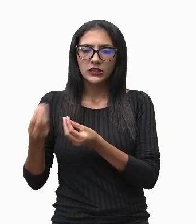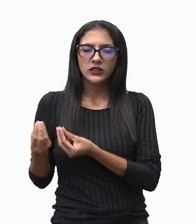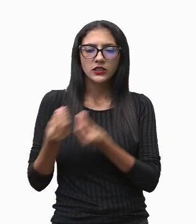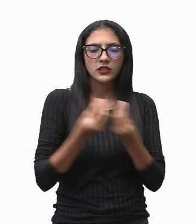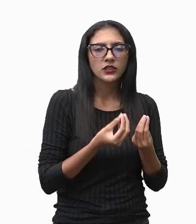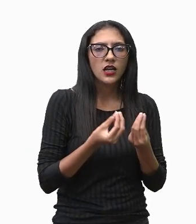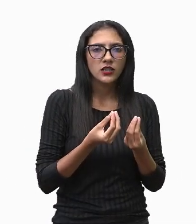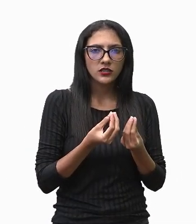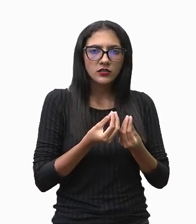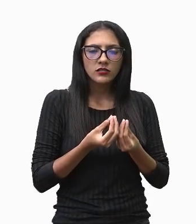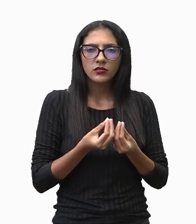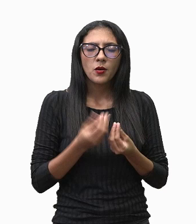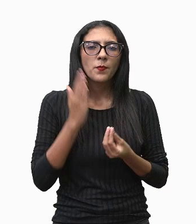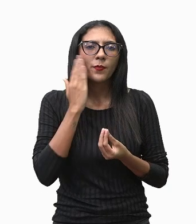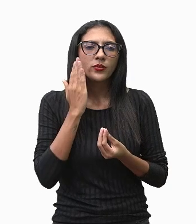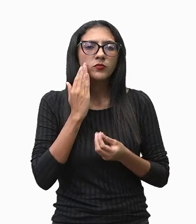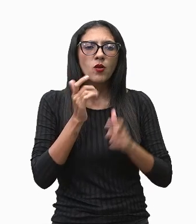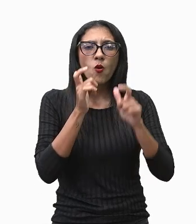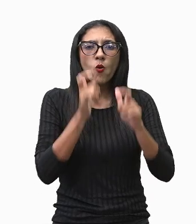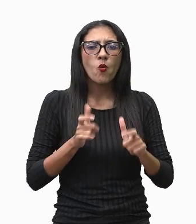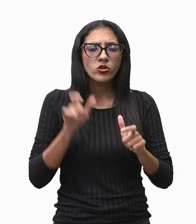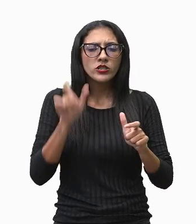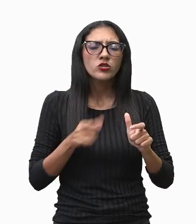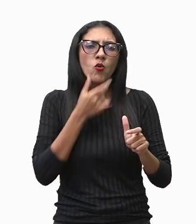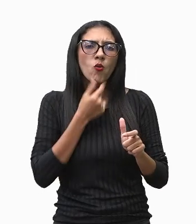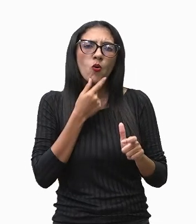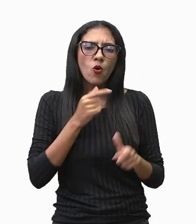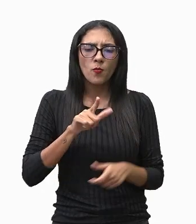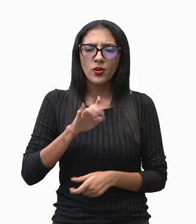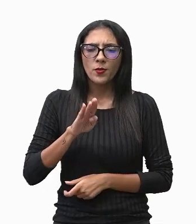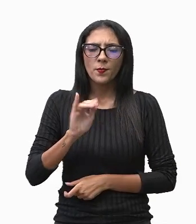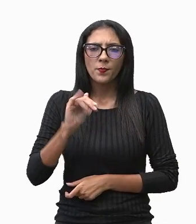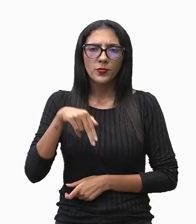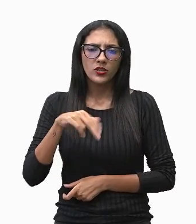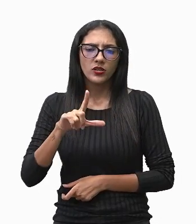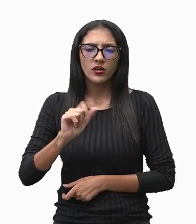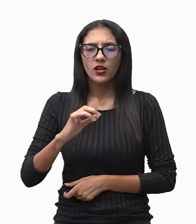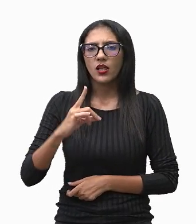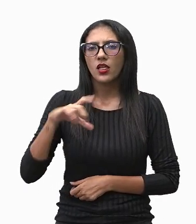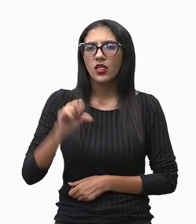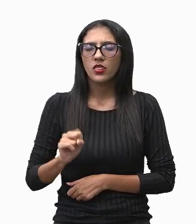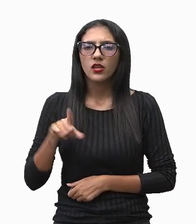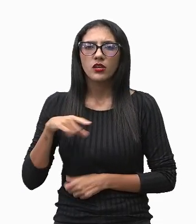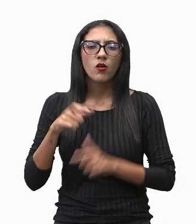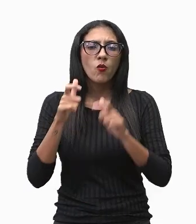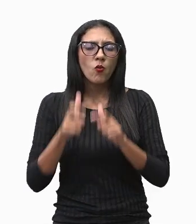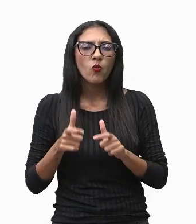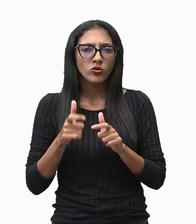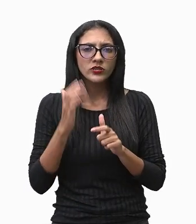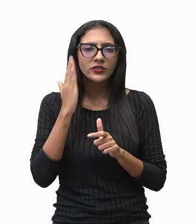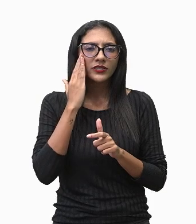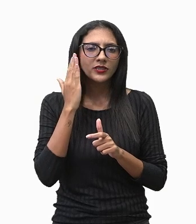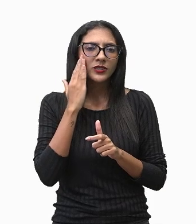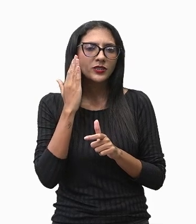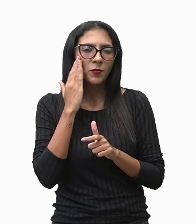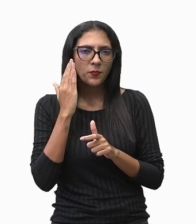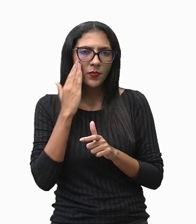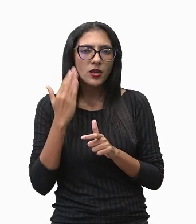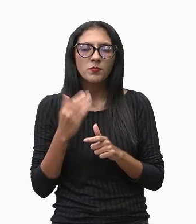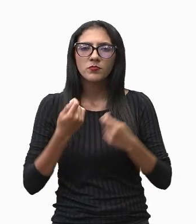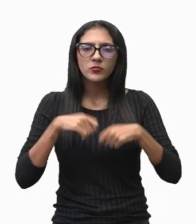né, Osama Bin Laden e os integrantes do... Ele exigiu